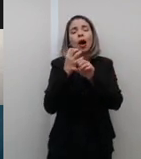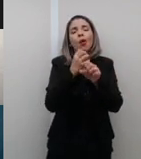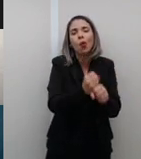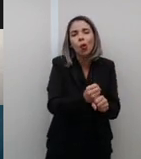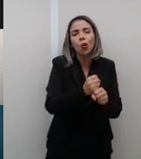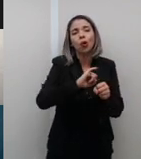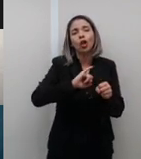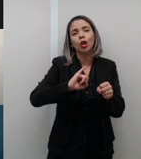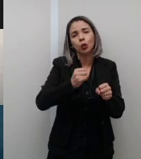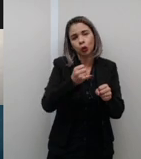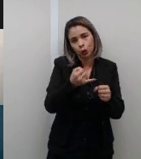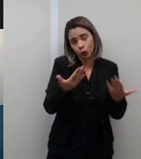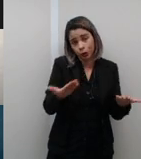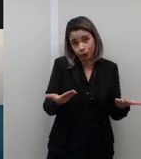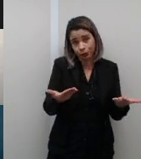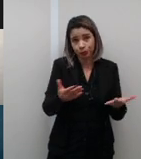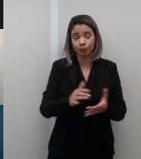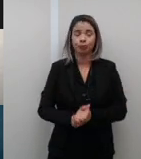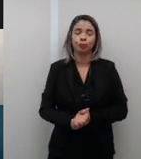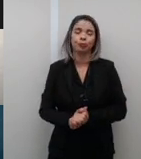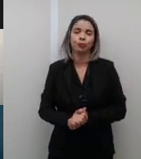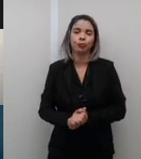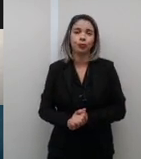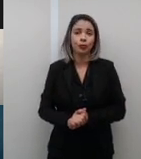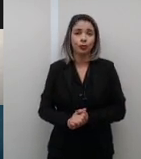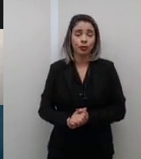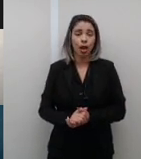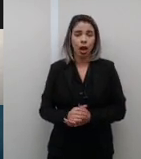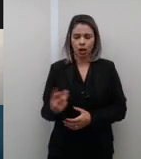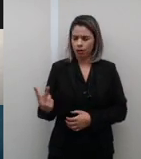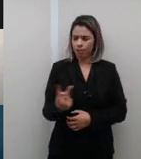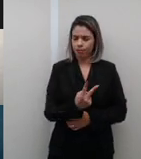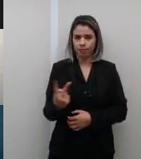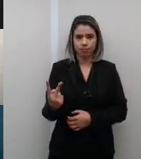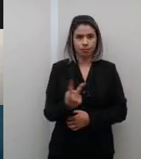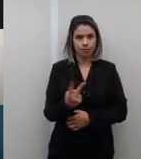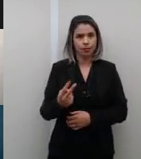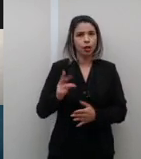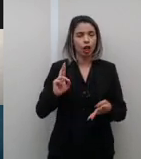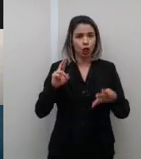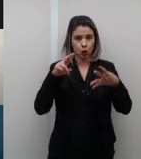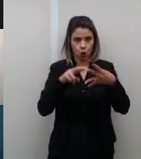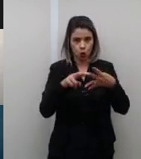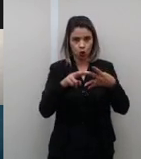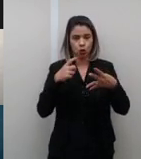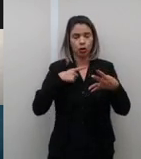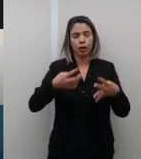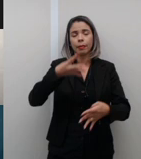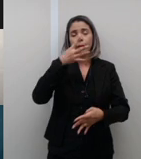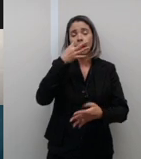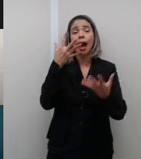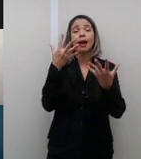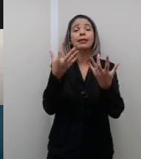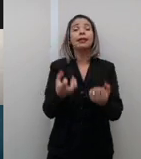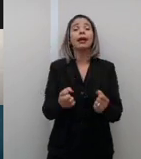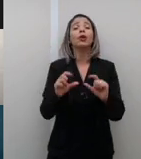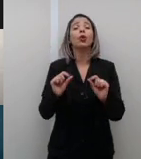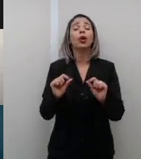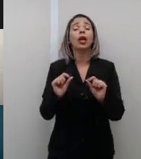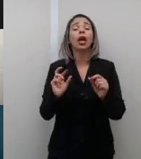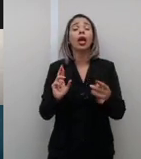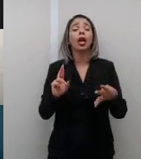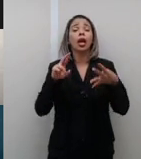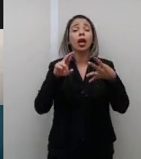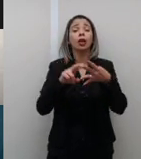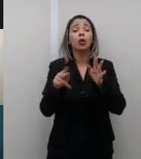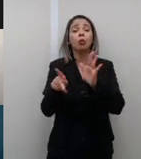mora. Apreciando os dois recursos em monocrática, dei provimento ao recurso do município do